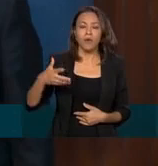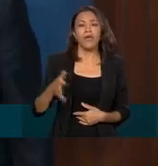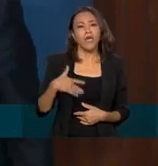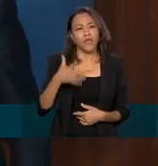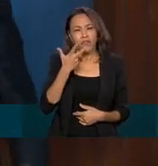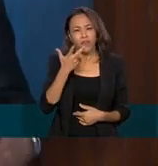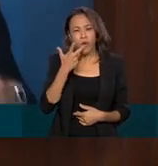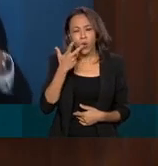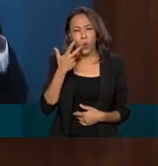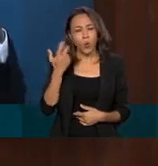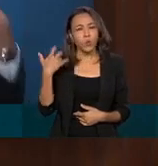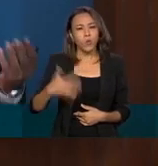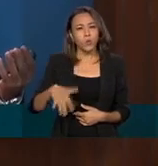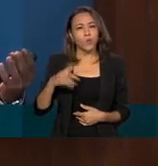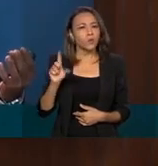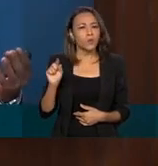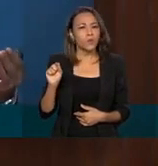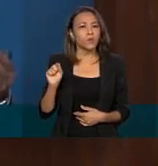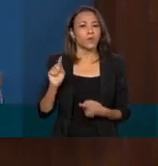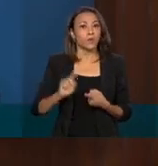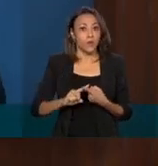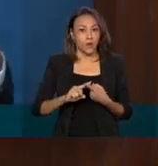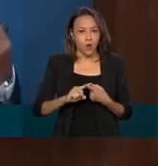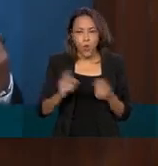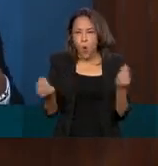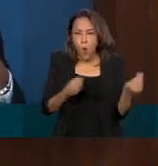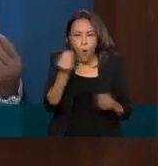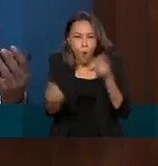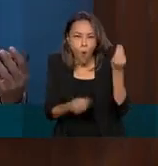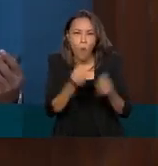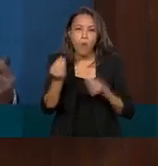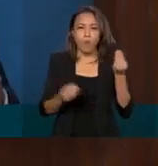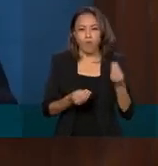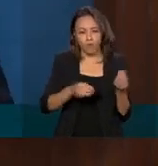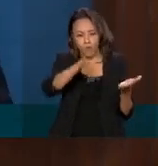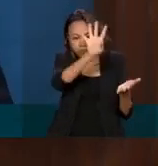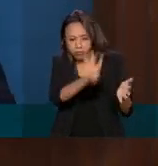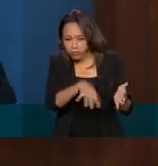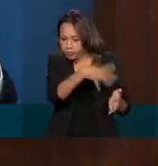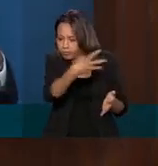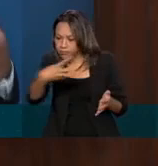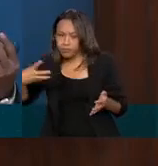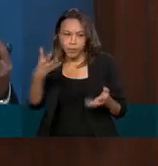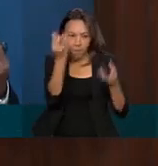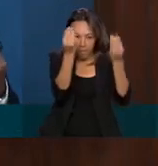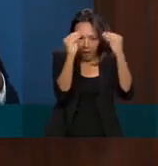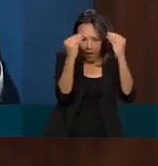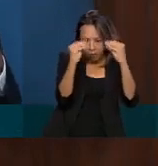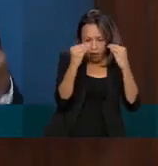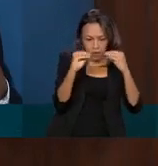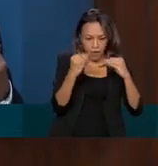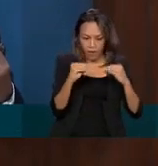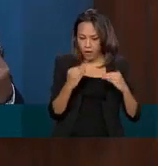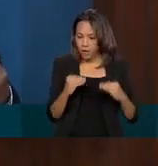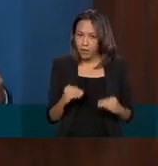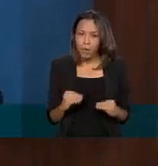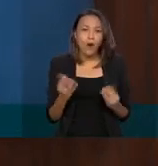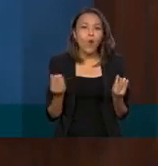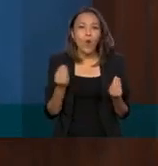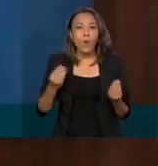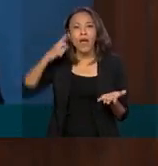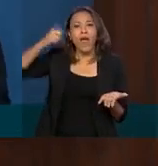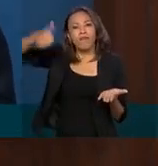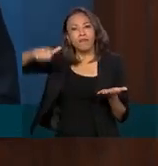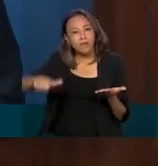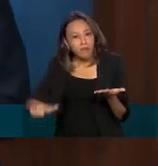bastante sobre o desenho do estudo, como a resposta de um estudo é aferida,